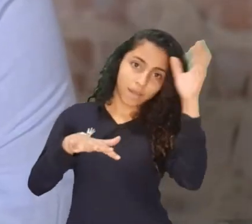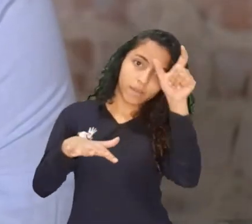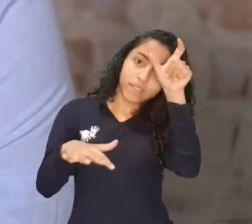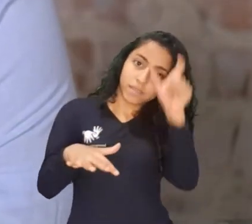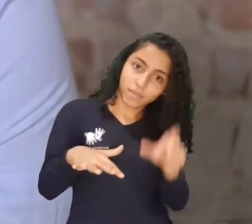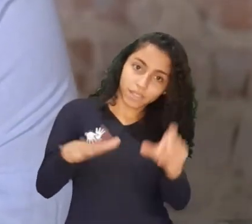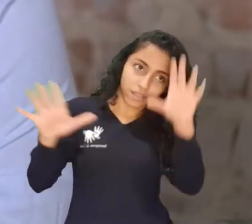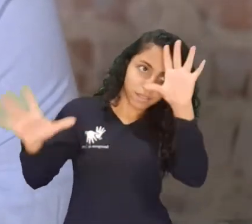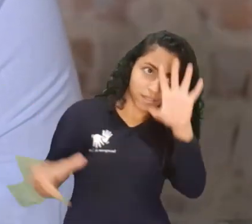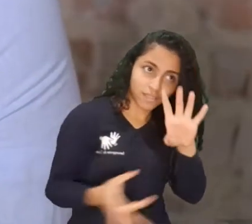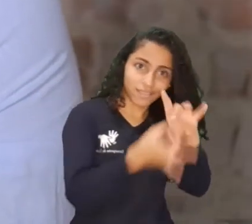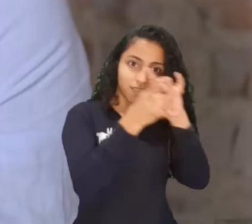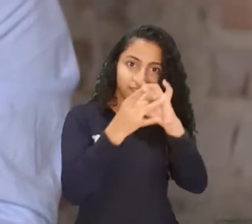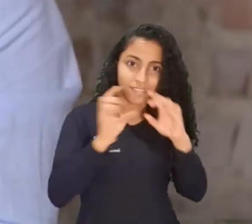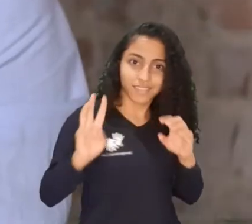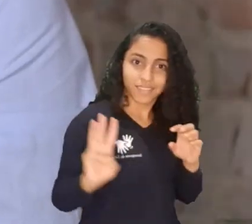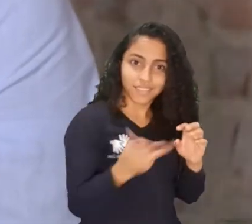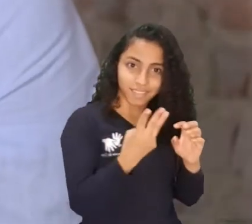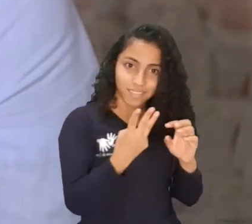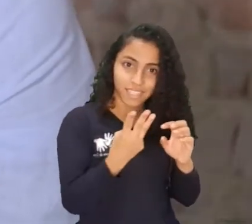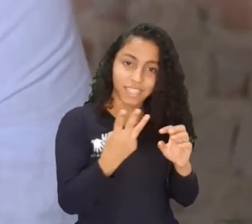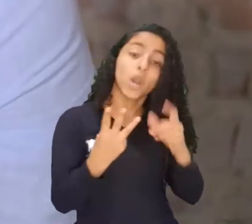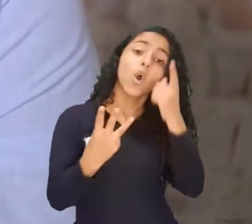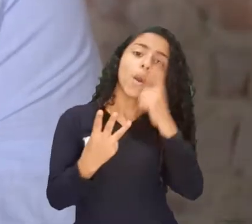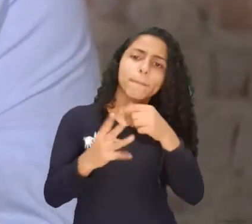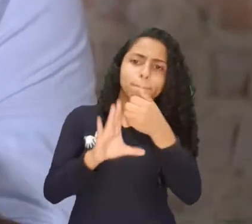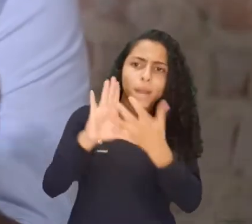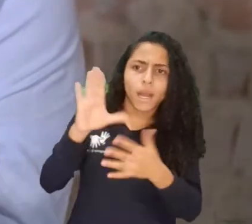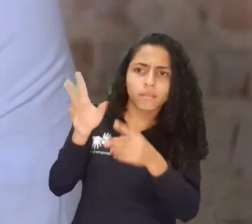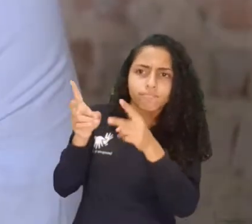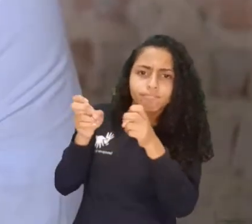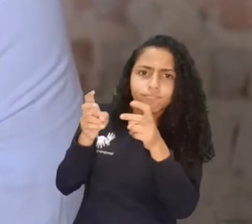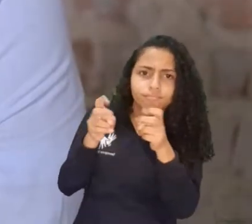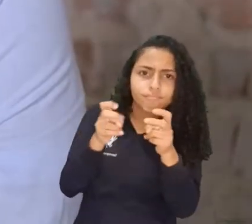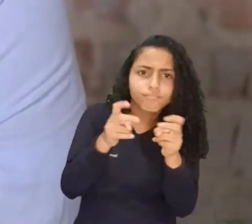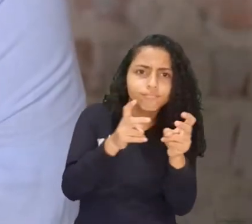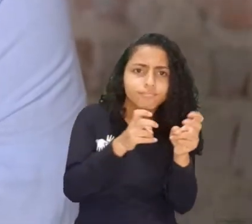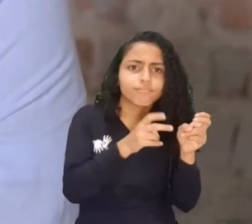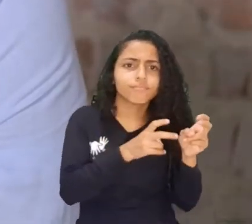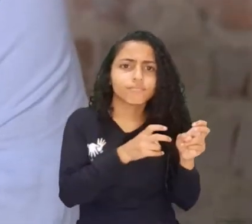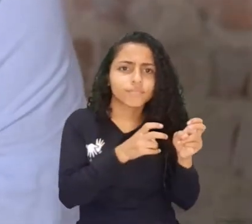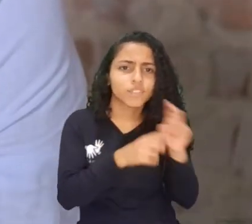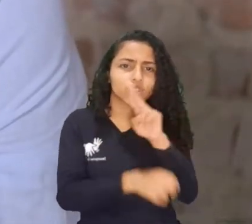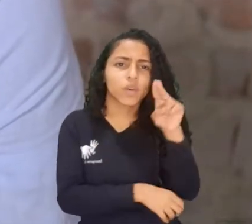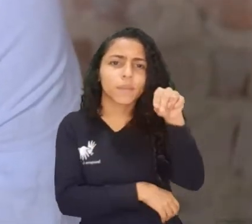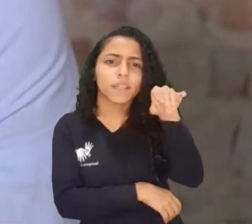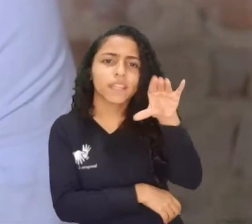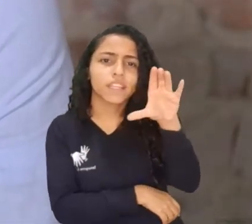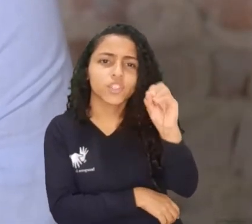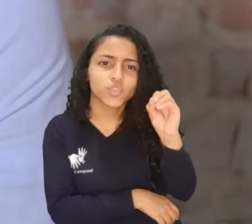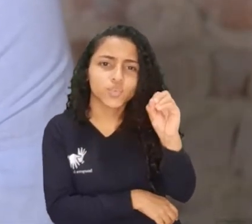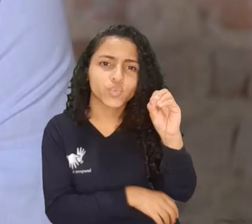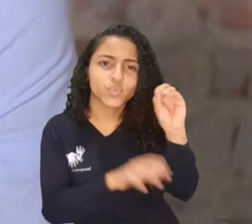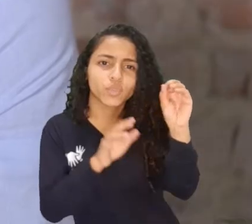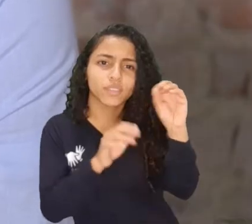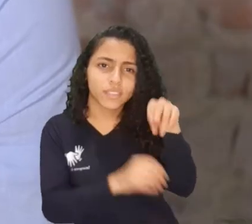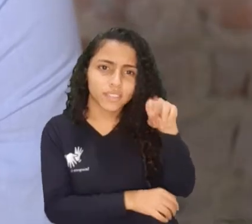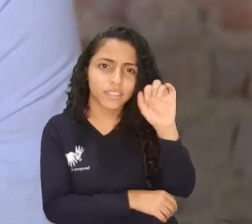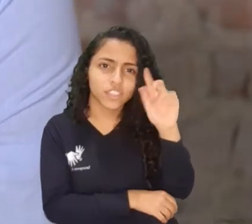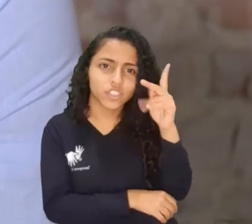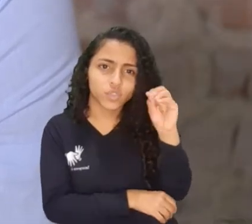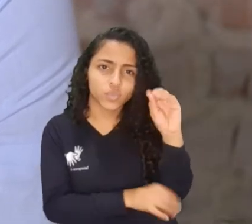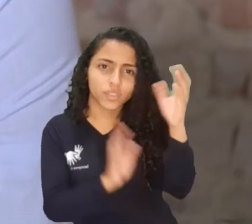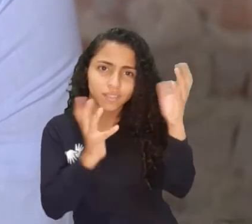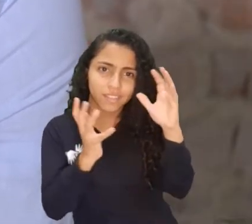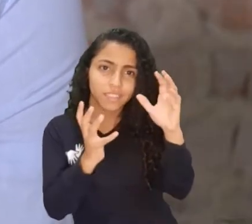consiga caracterizar essa correlação, que é o que eu chamo de nicho climático, eu posso trocar as variáveis e simplesmente